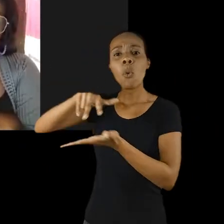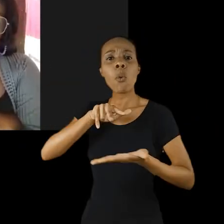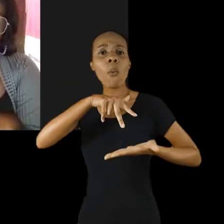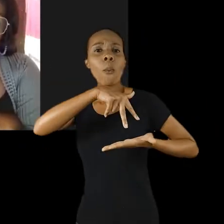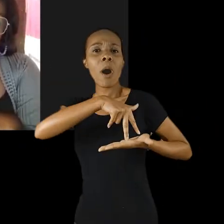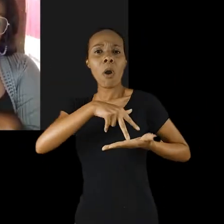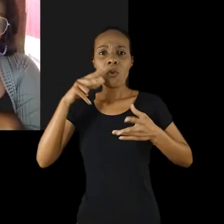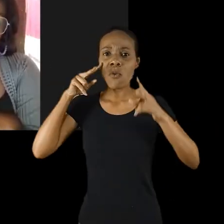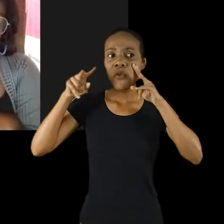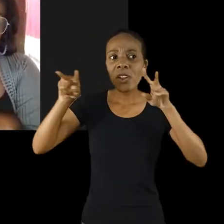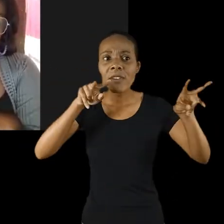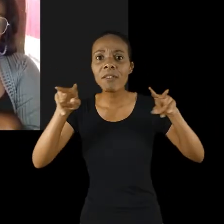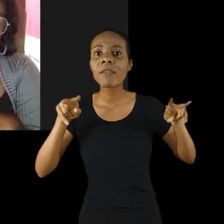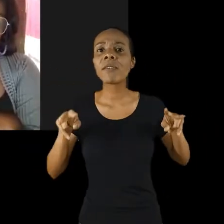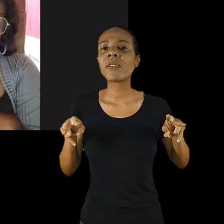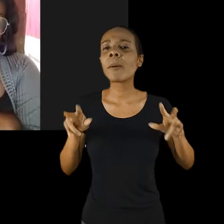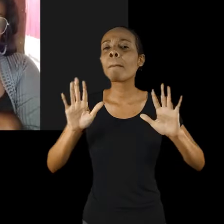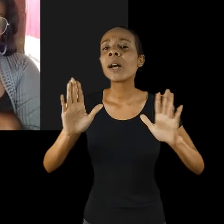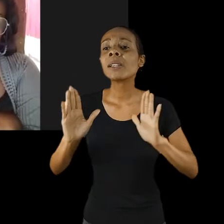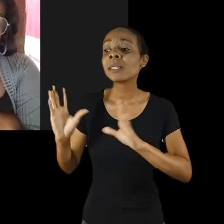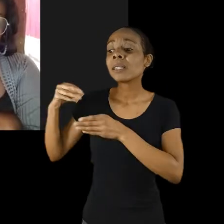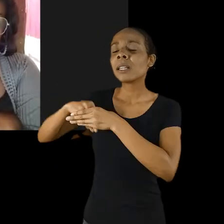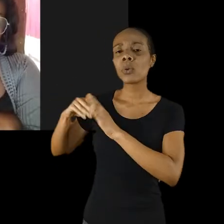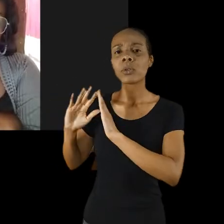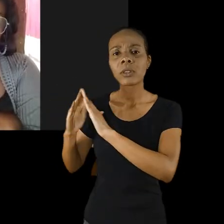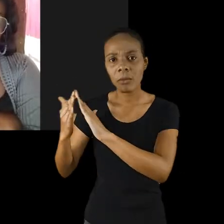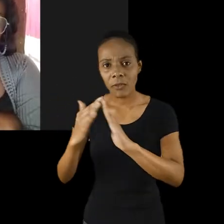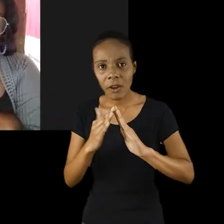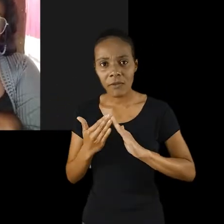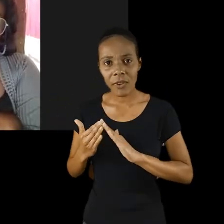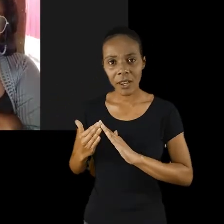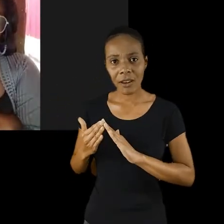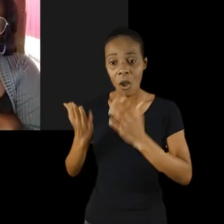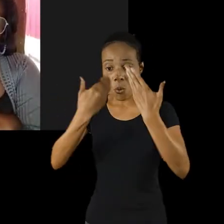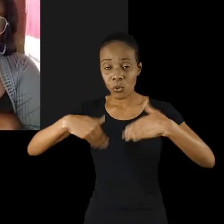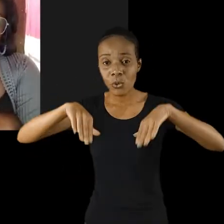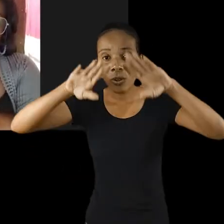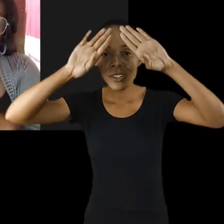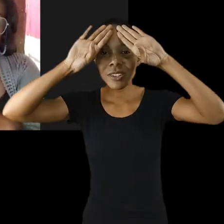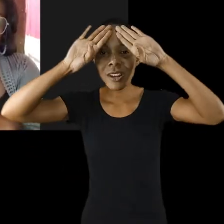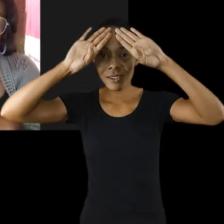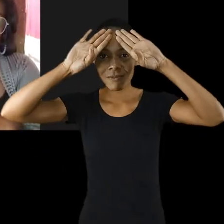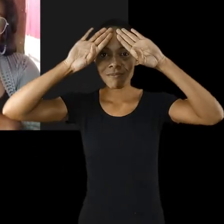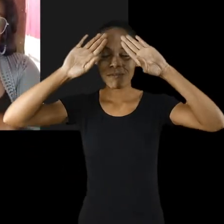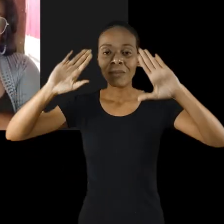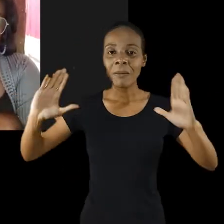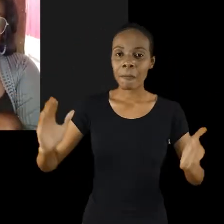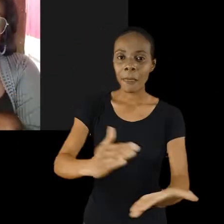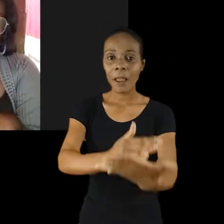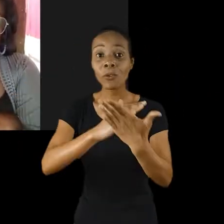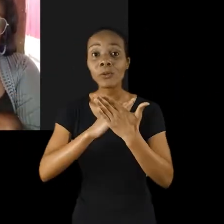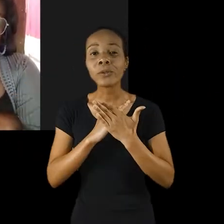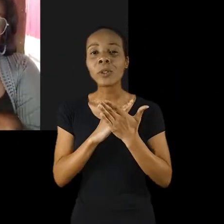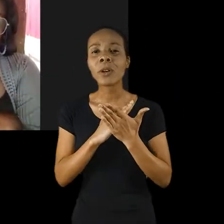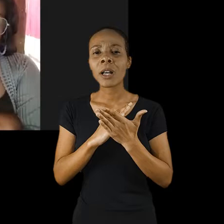Foi dentro da minha favela que eu digo que eu fui agraciado mesmo pelos orixás de ter encontrado a minha